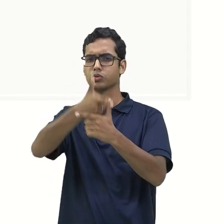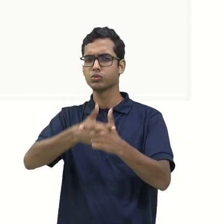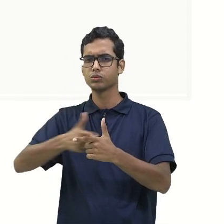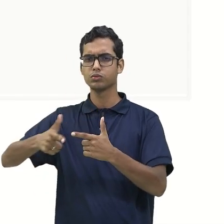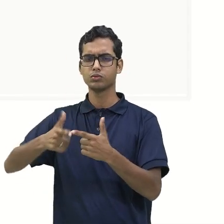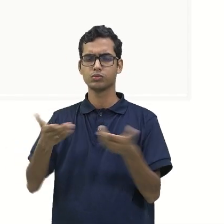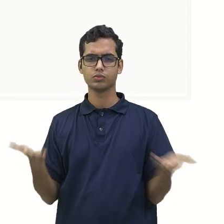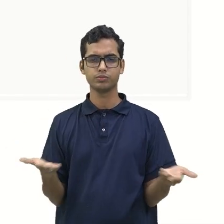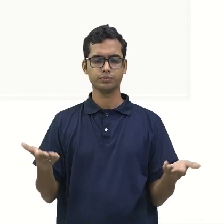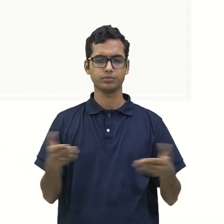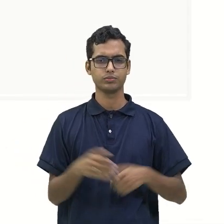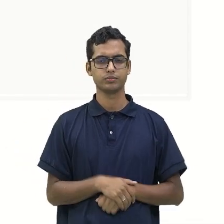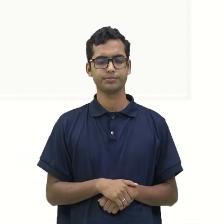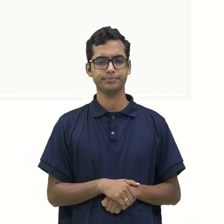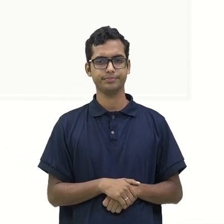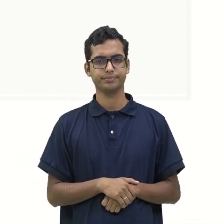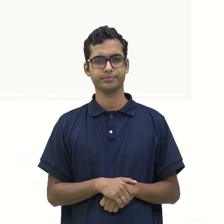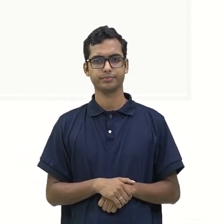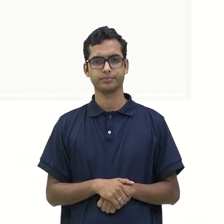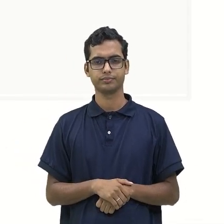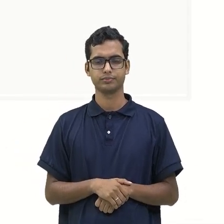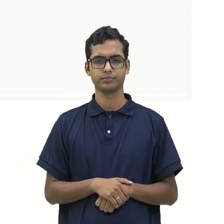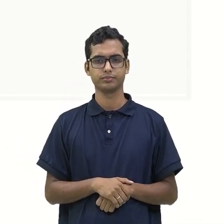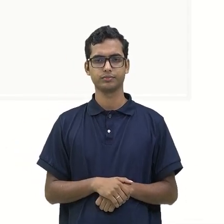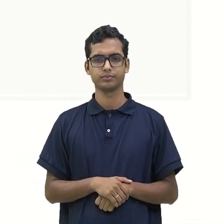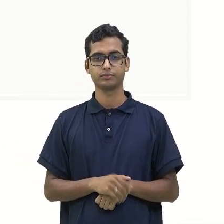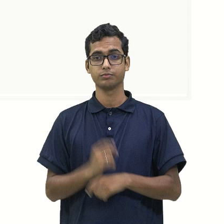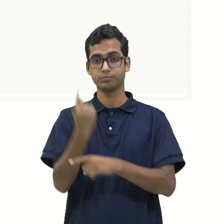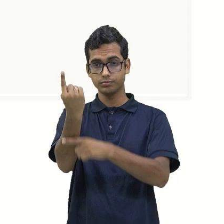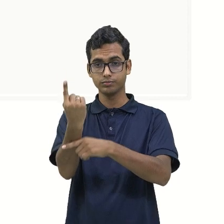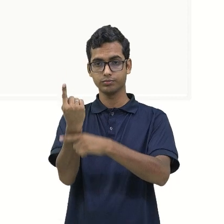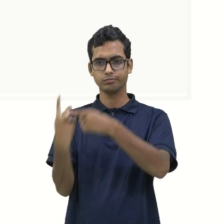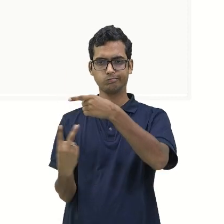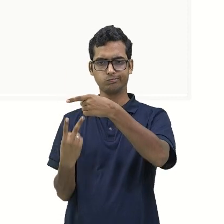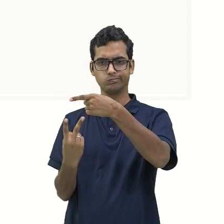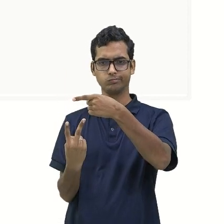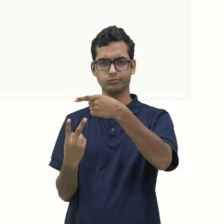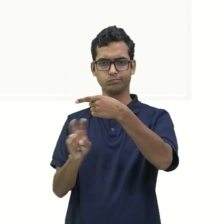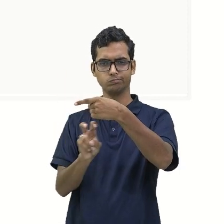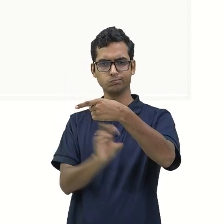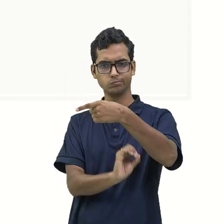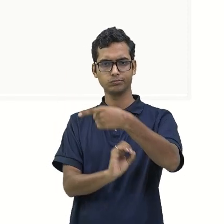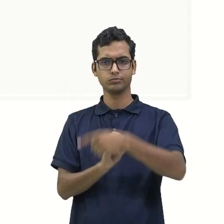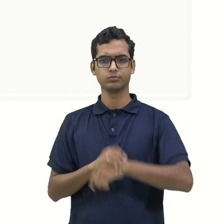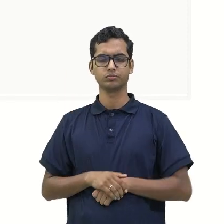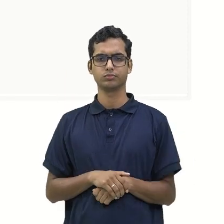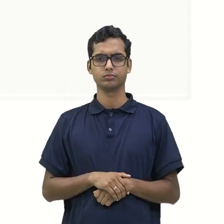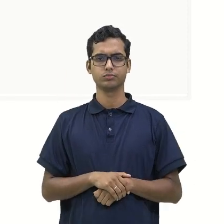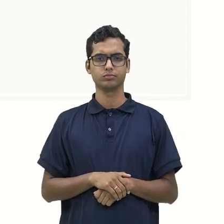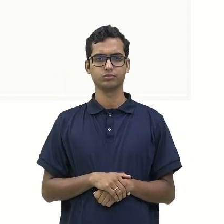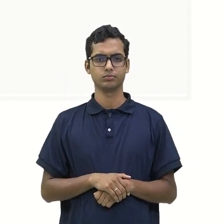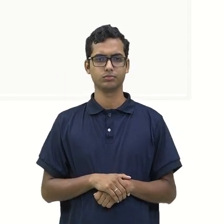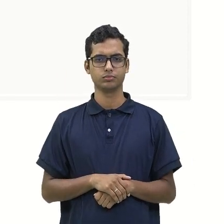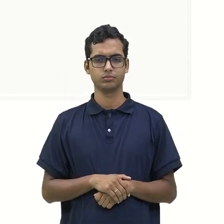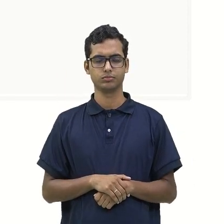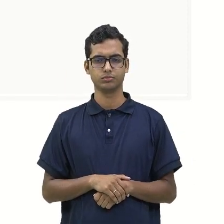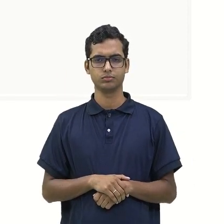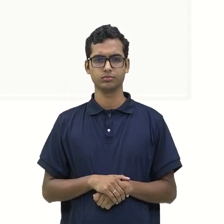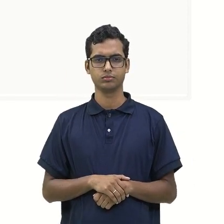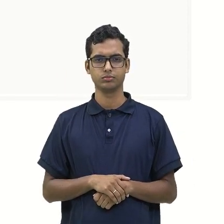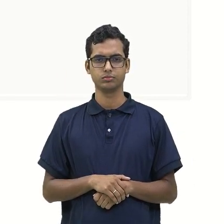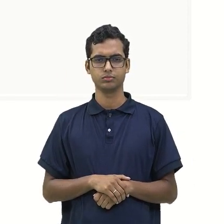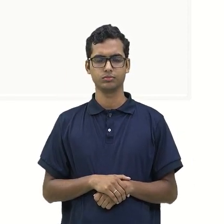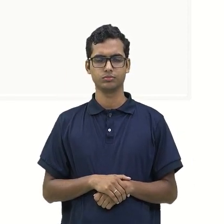um pouquinho aqui a minha razão. Então vai ficar 1 sobre 250,